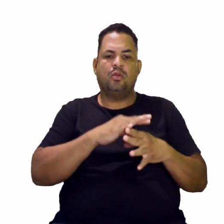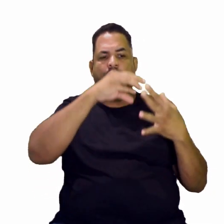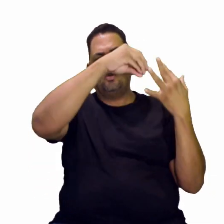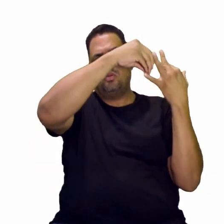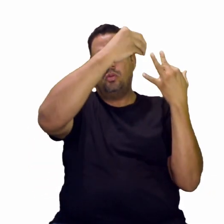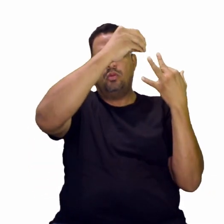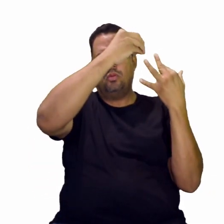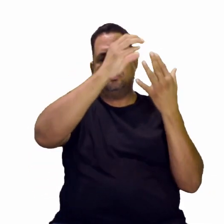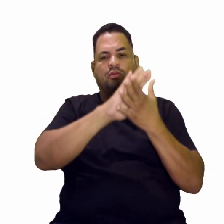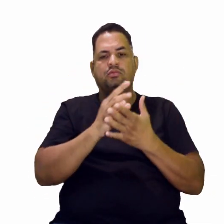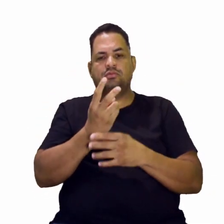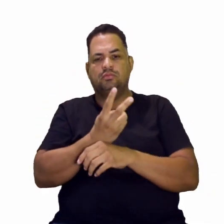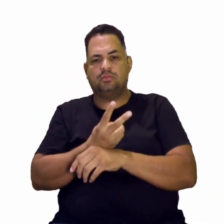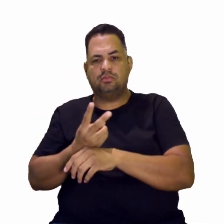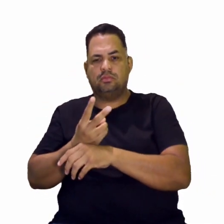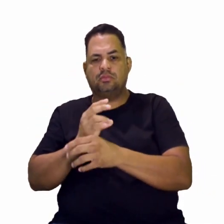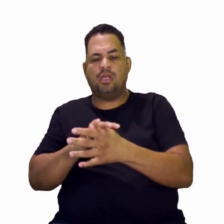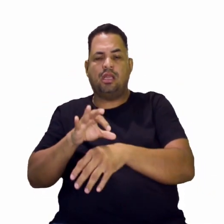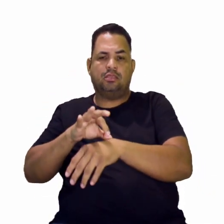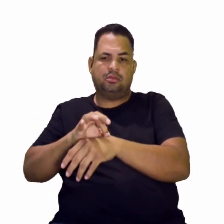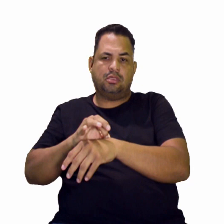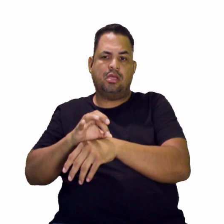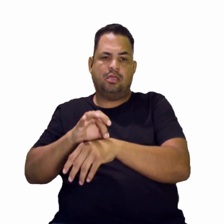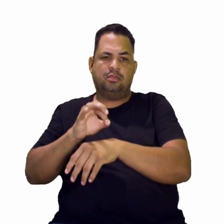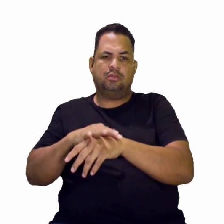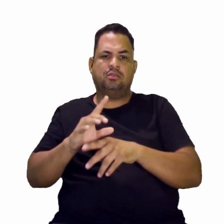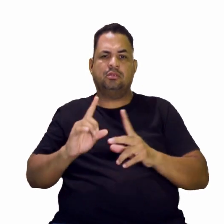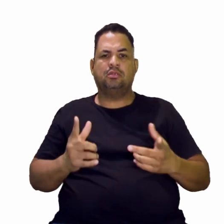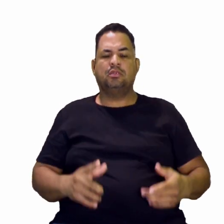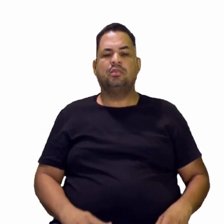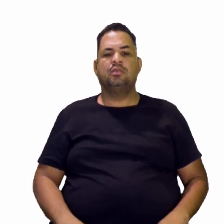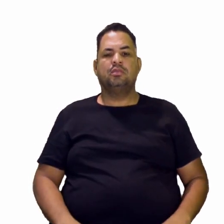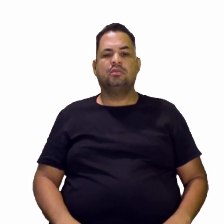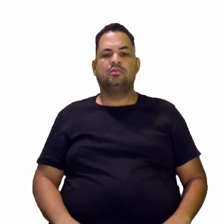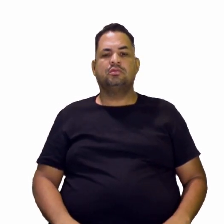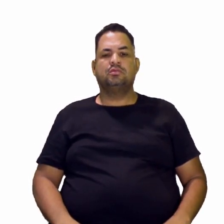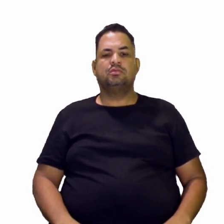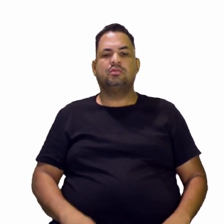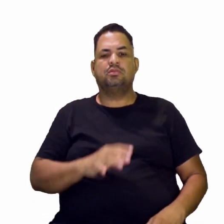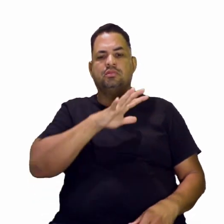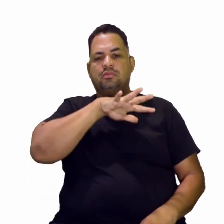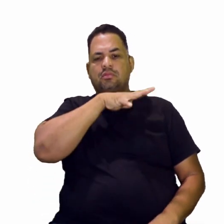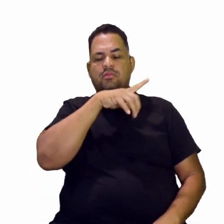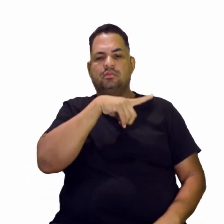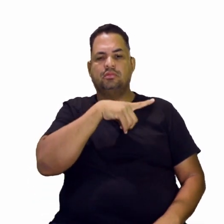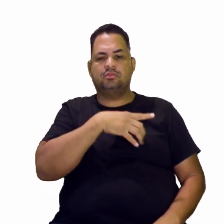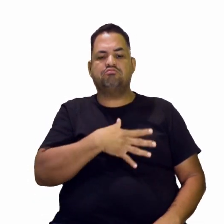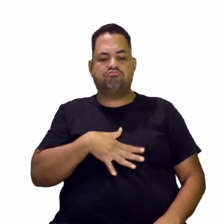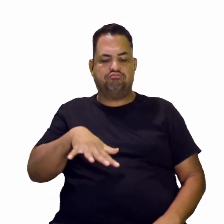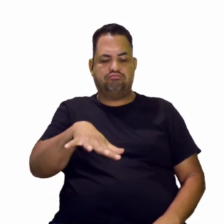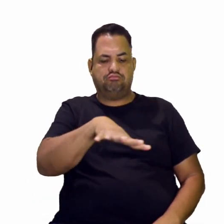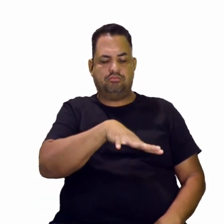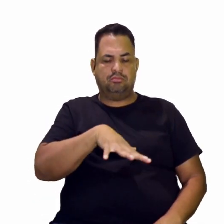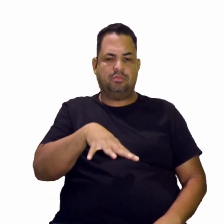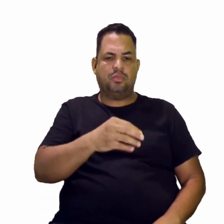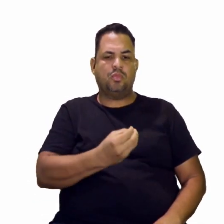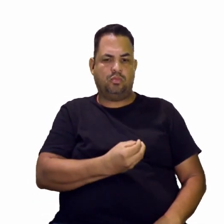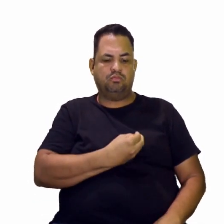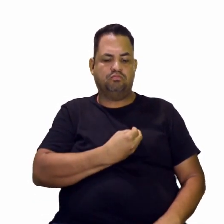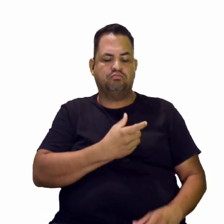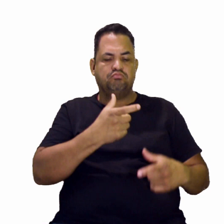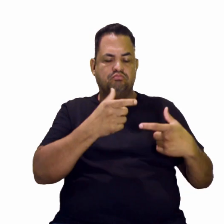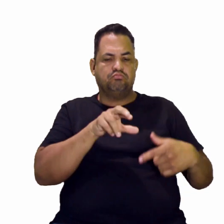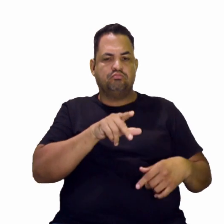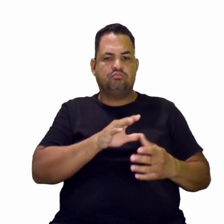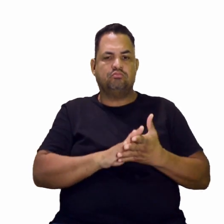vegetais, outra já vai mais atrás de carne, né? Então, são animais que têm o mesmo habitat, porém,